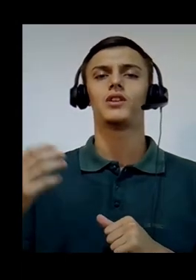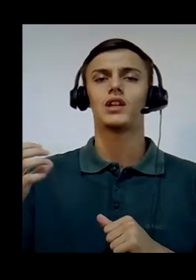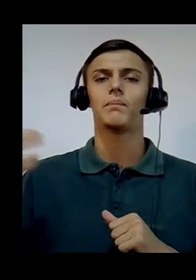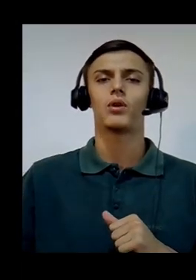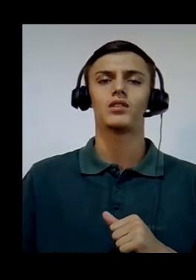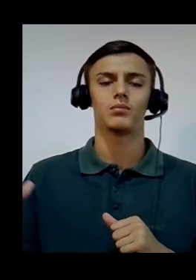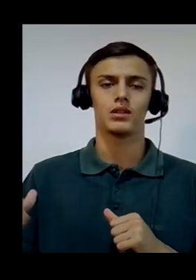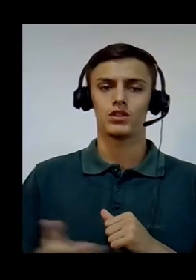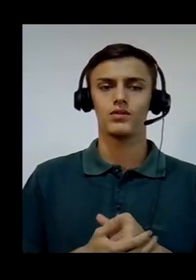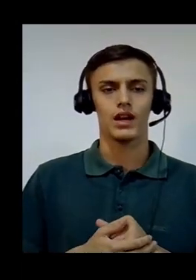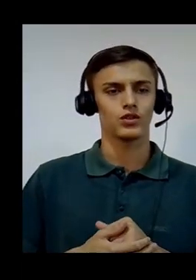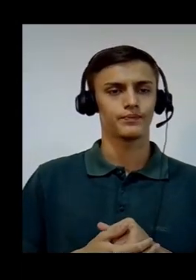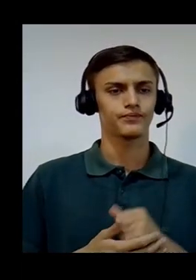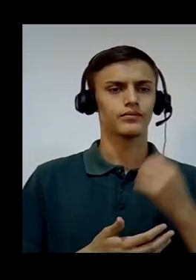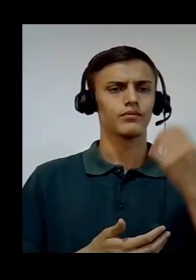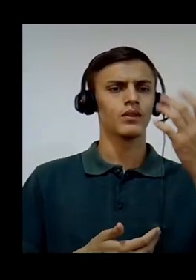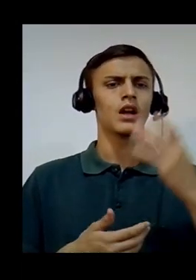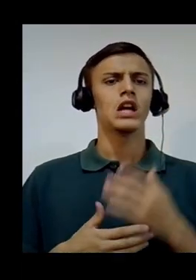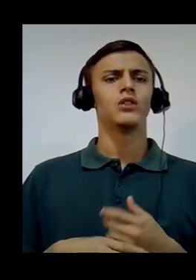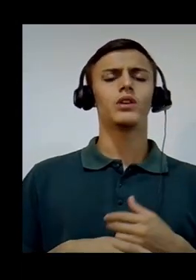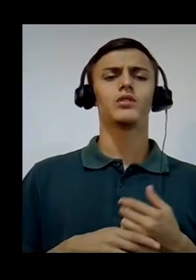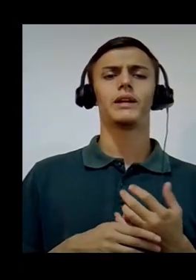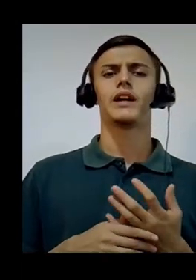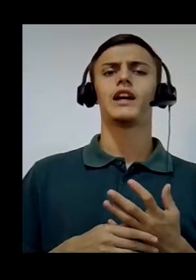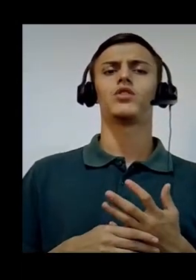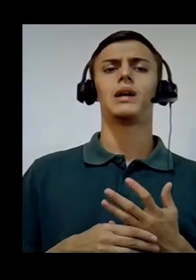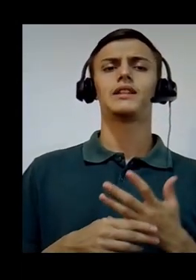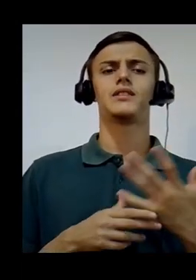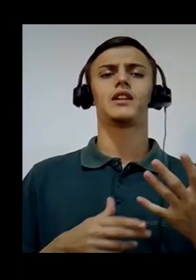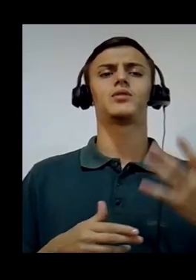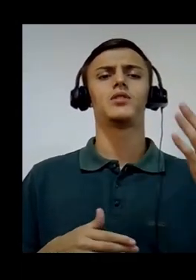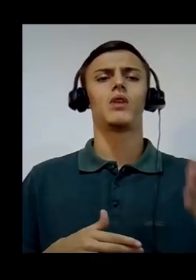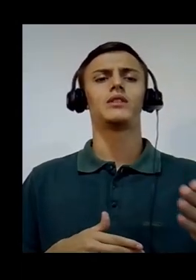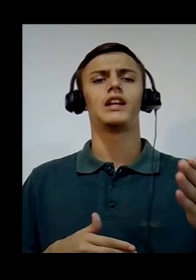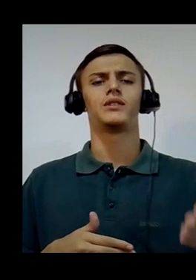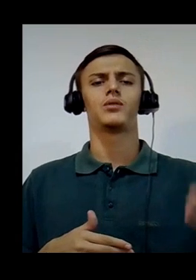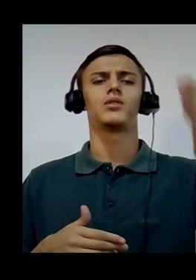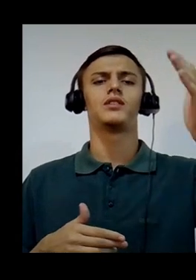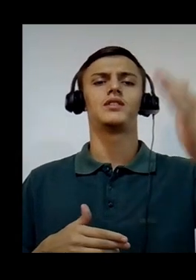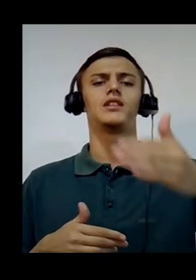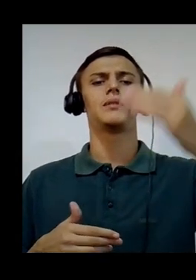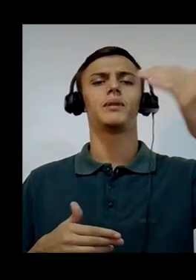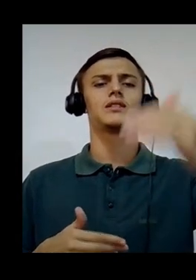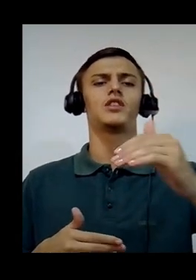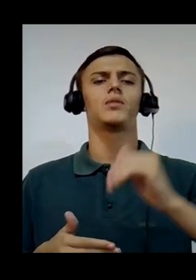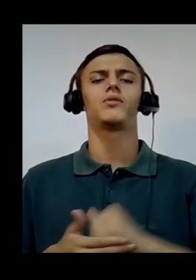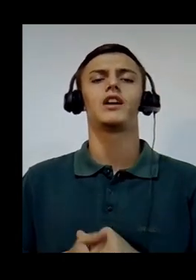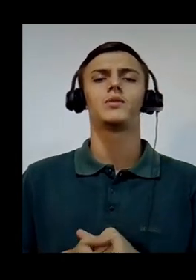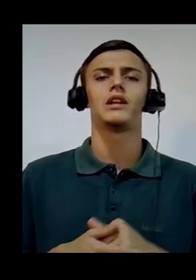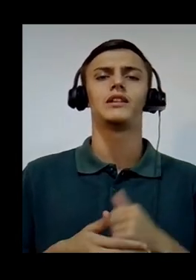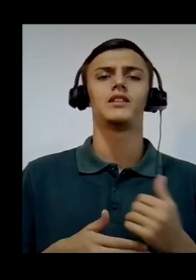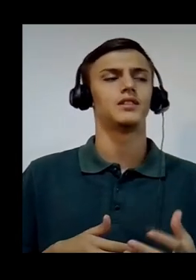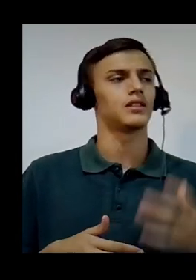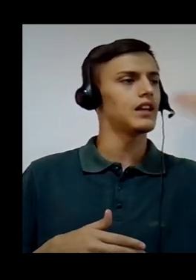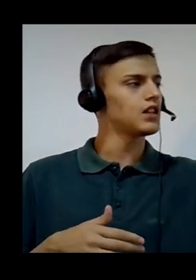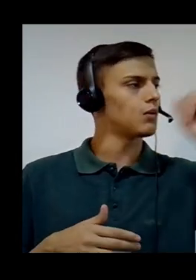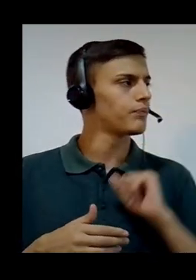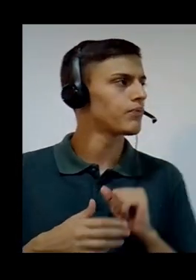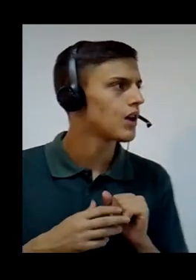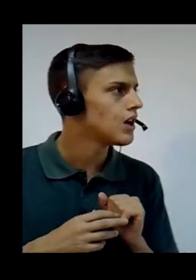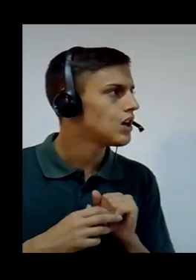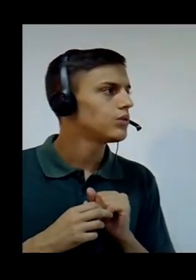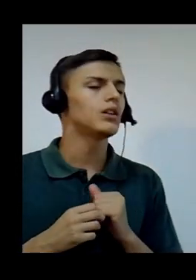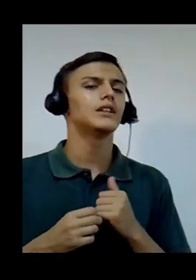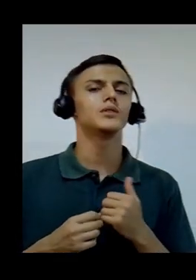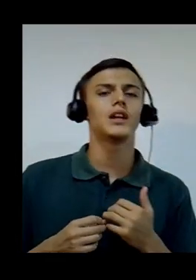um extintor para deixar ali próximo da sua atividade. Nunca sobrecarregar tomadas, instalações, quadro elétrico. Solicitem para que sejam aprovados por eletricista.